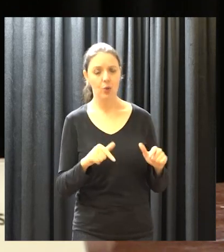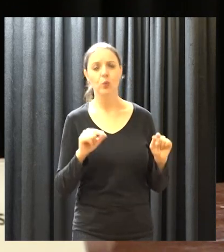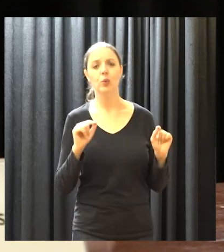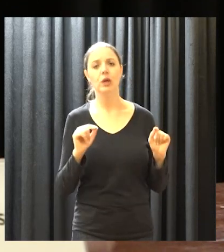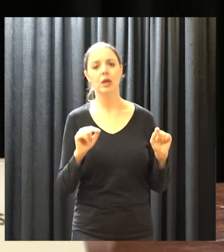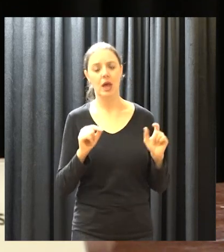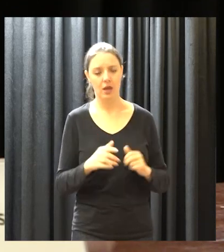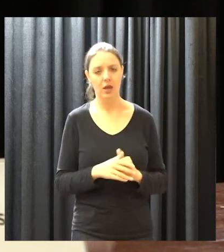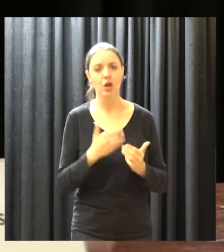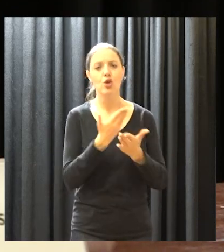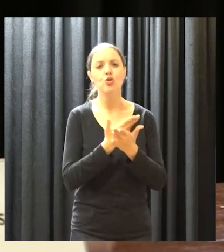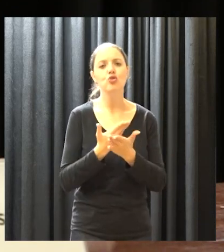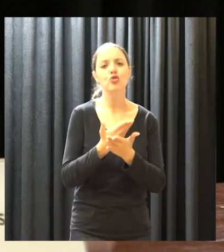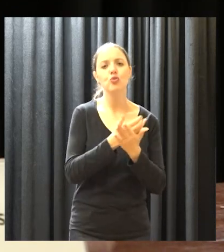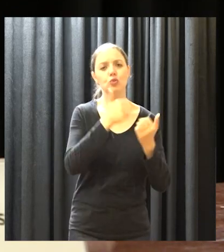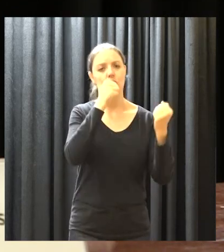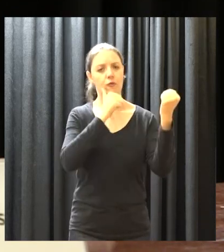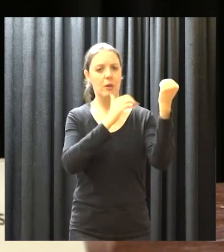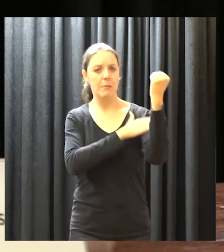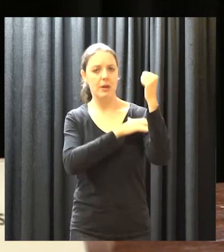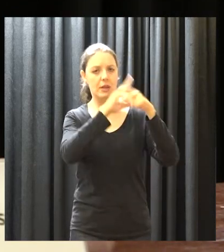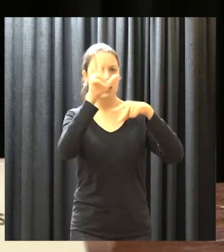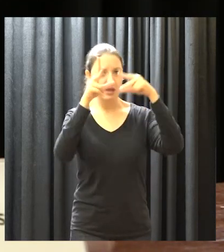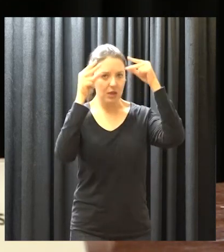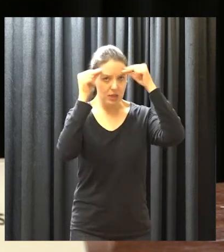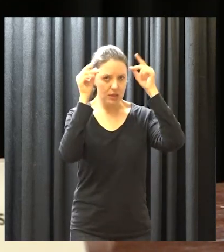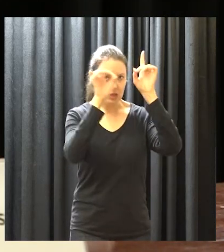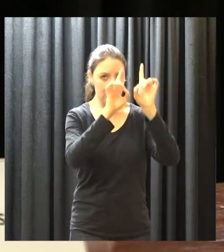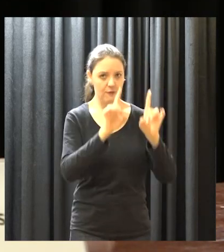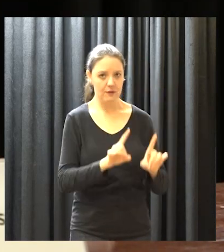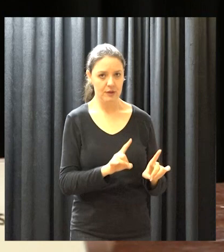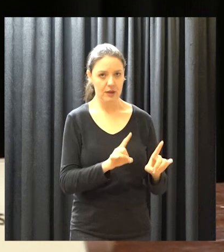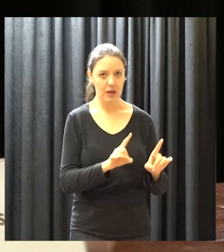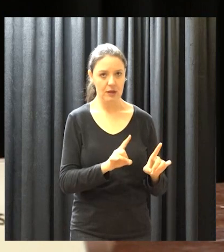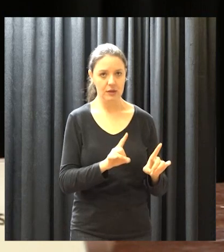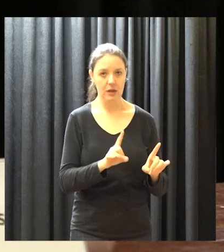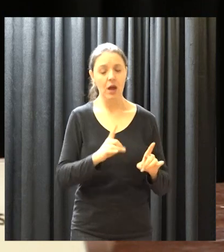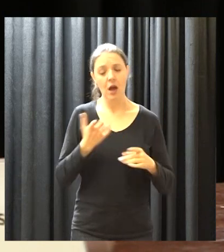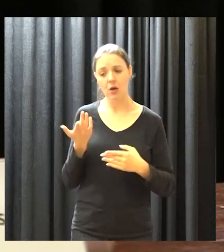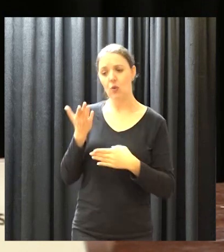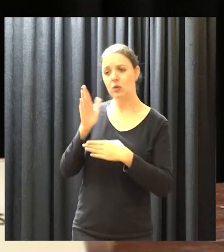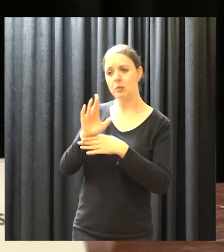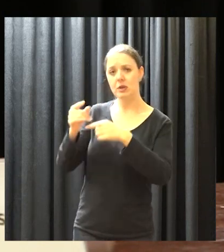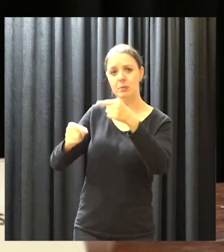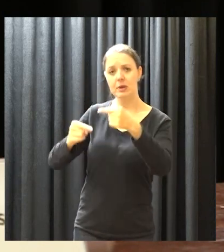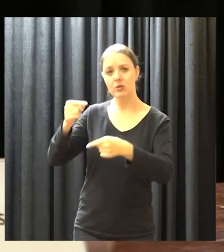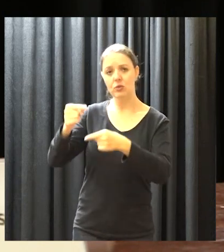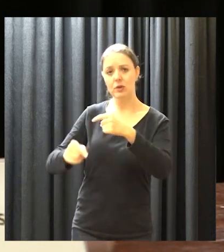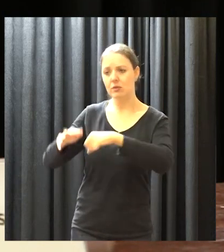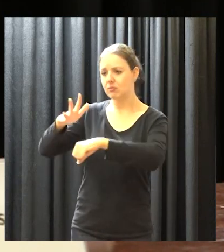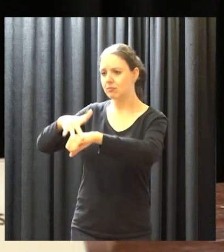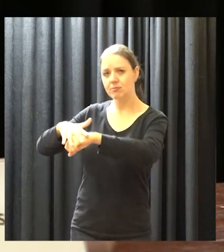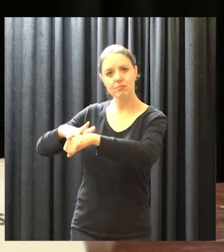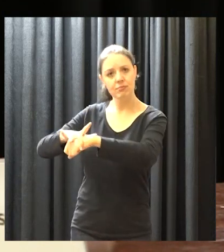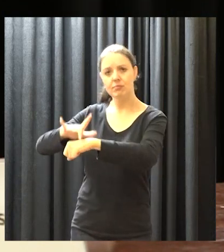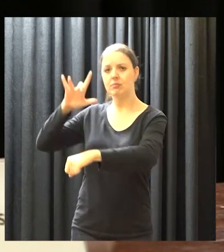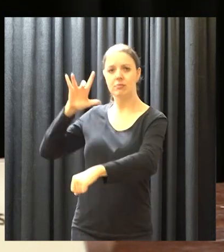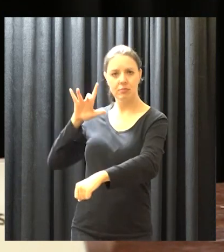Deficiência, Contribuições para a Despatologização da Deficiência e Produção de uma